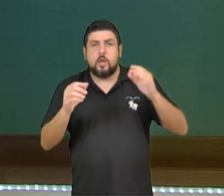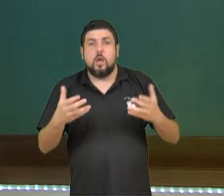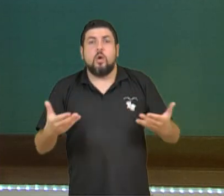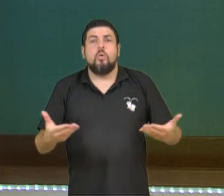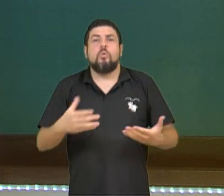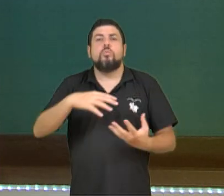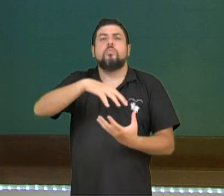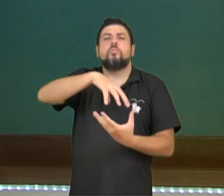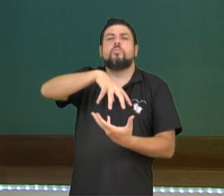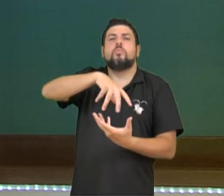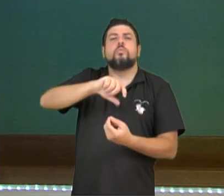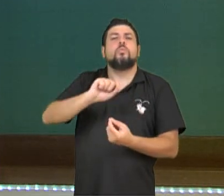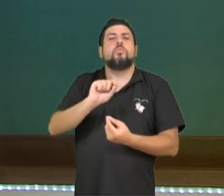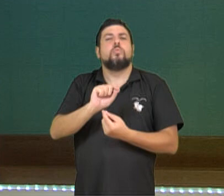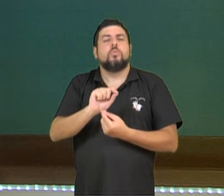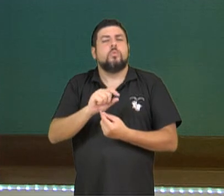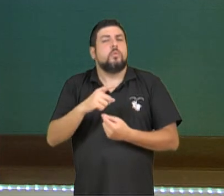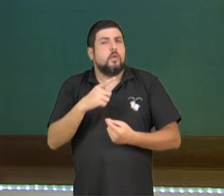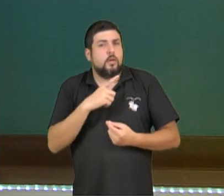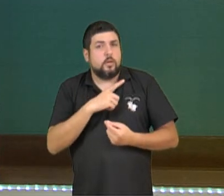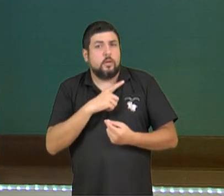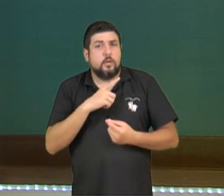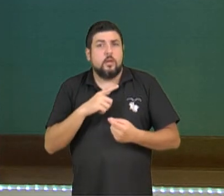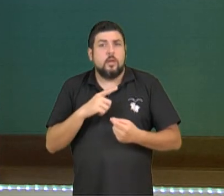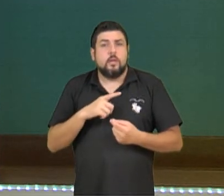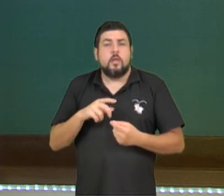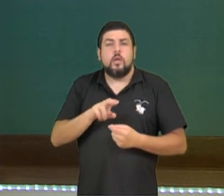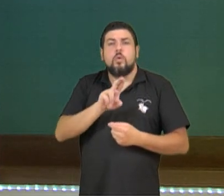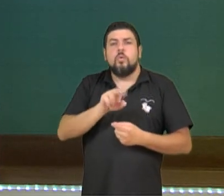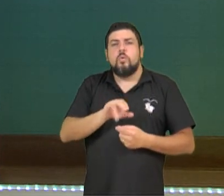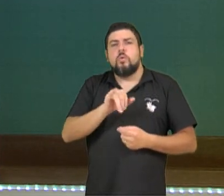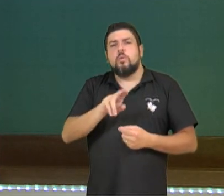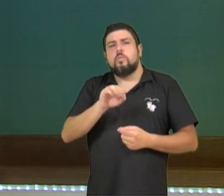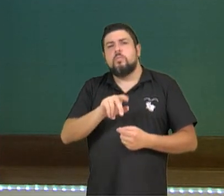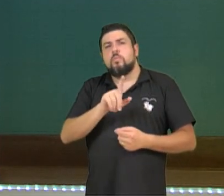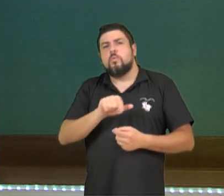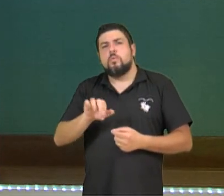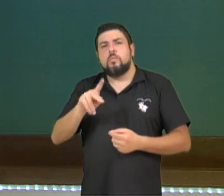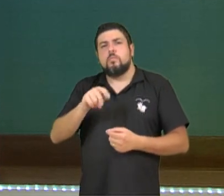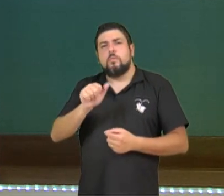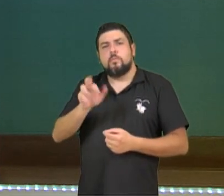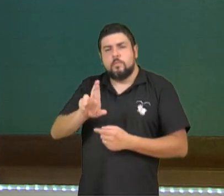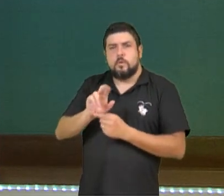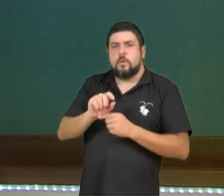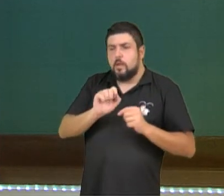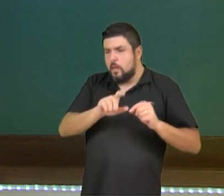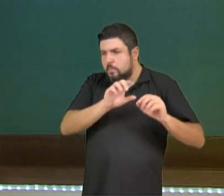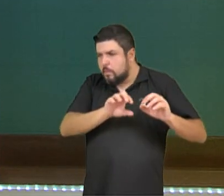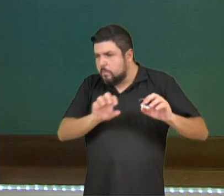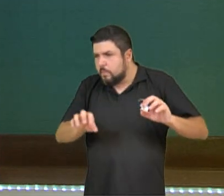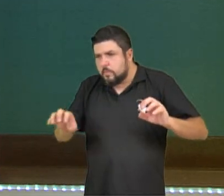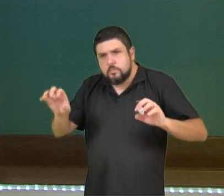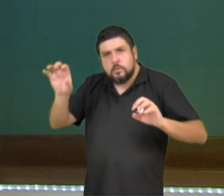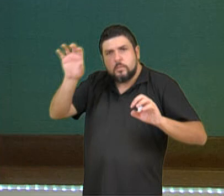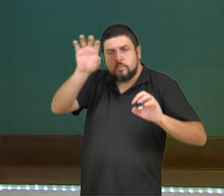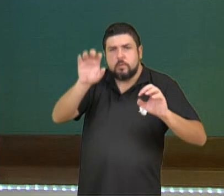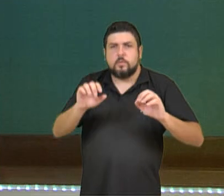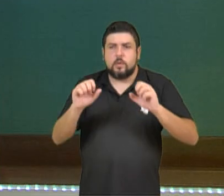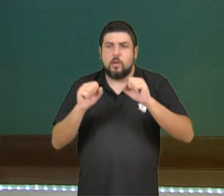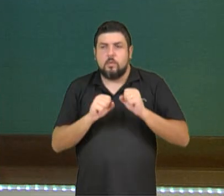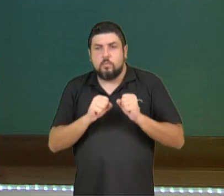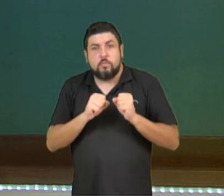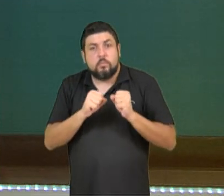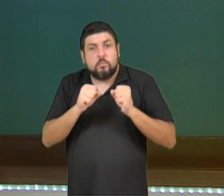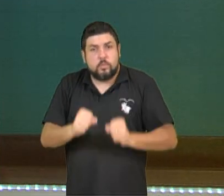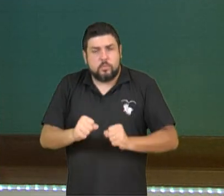vivemos, ele se concentra dentro desse contexto unimultipolar. Dentro disso, lógico que o Brasil